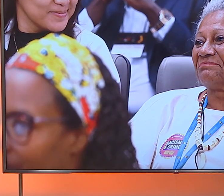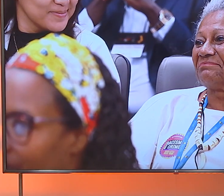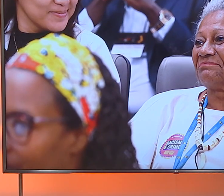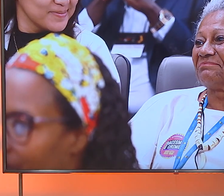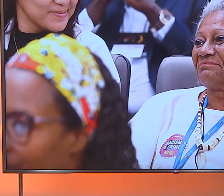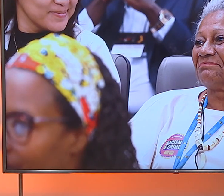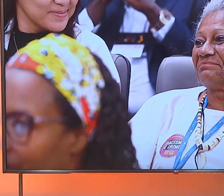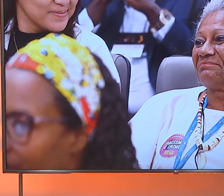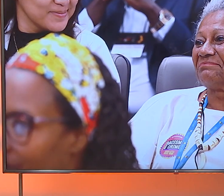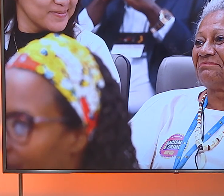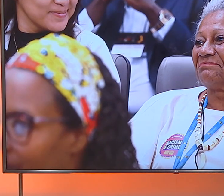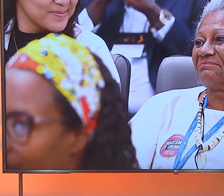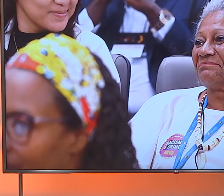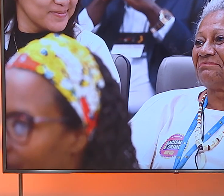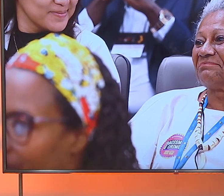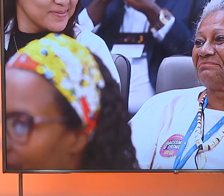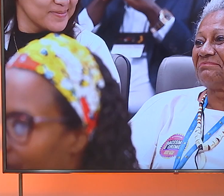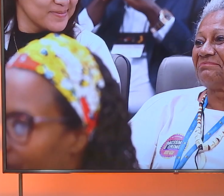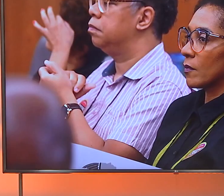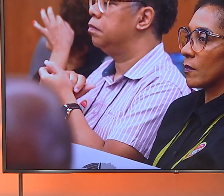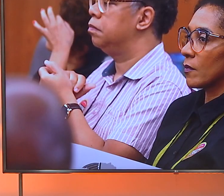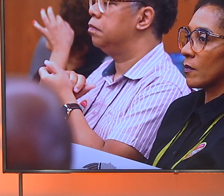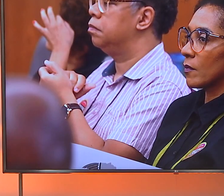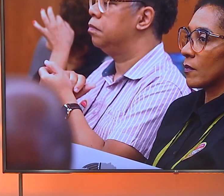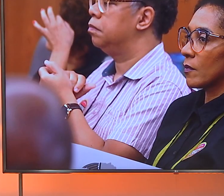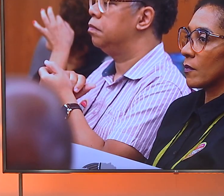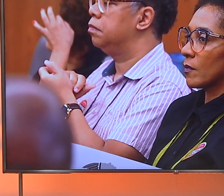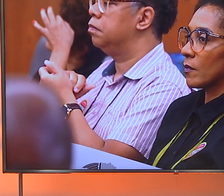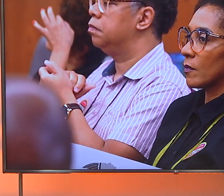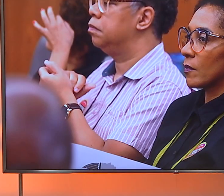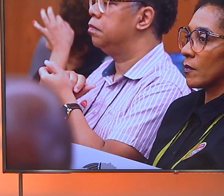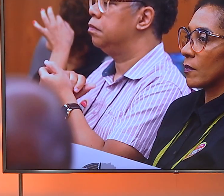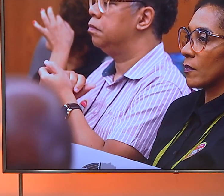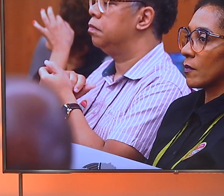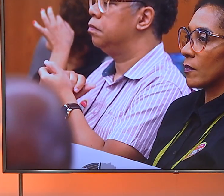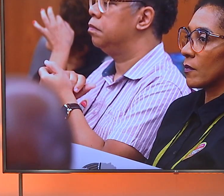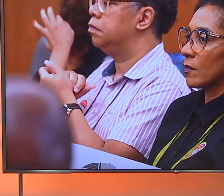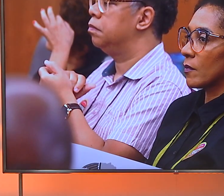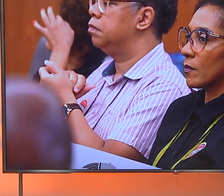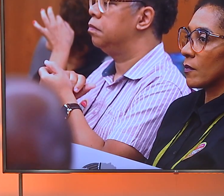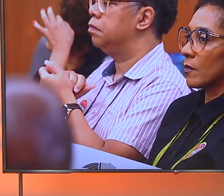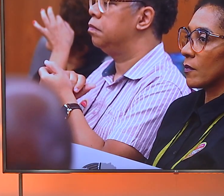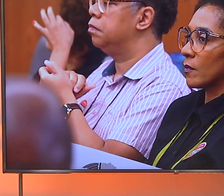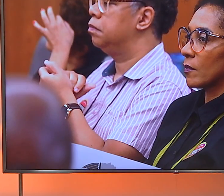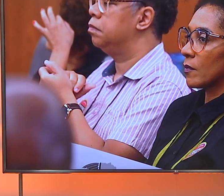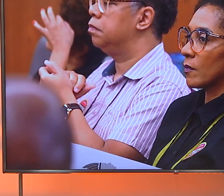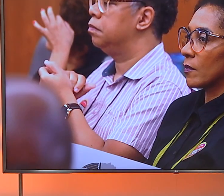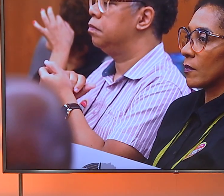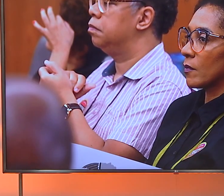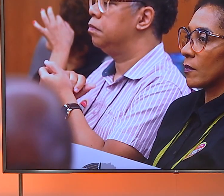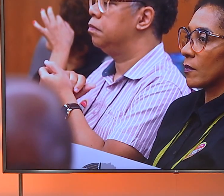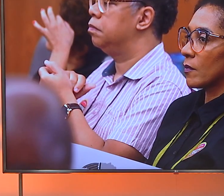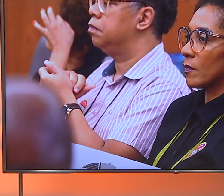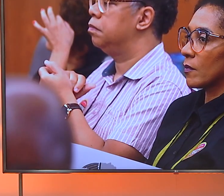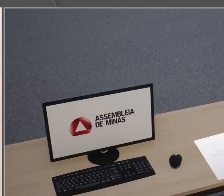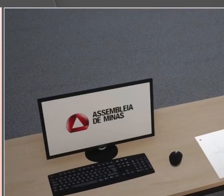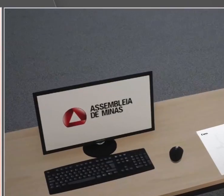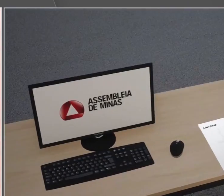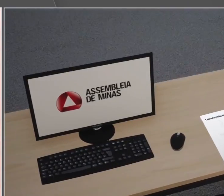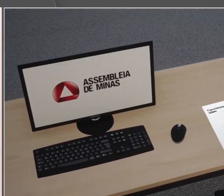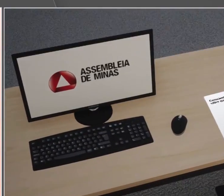sociedade para garantir representação e participação justa de pessoas de diferentes origens raciais.